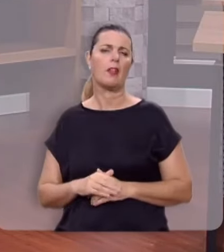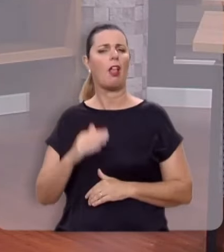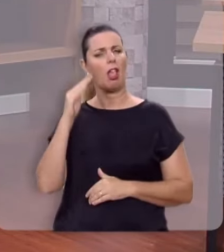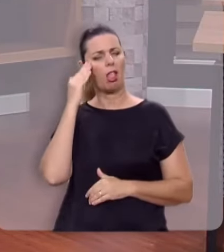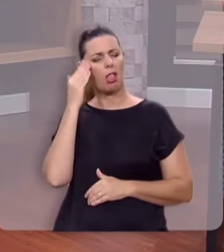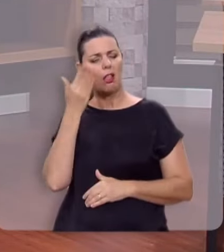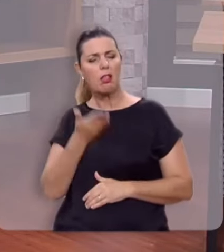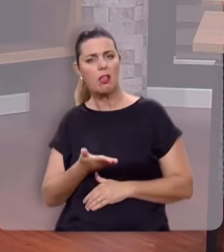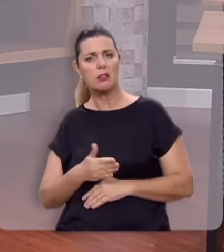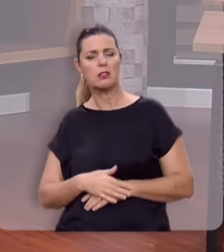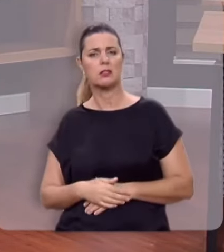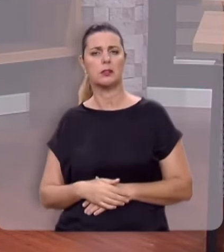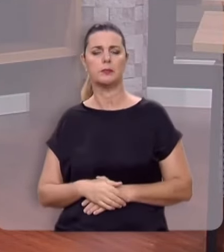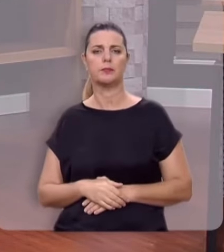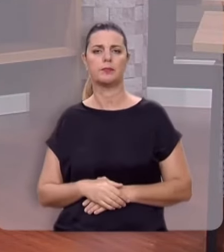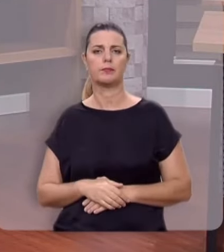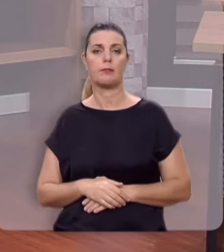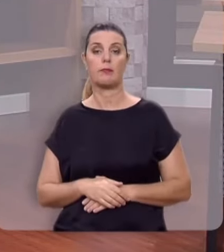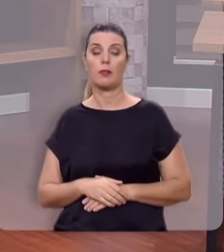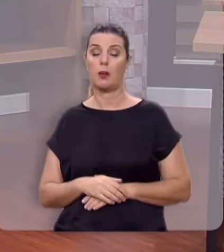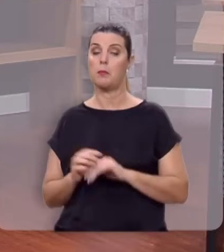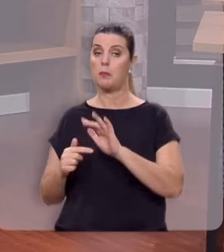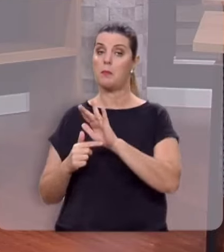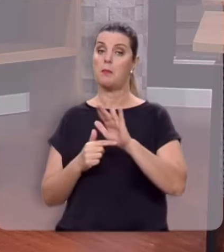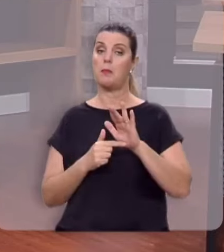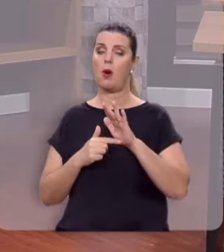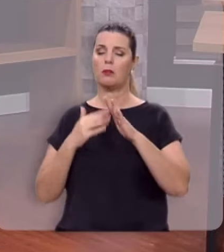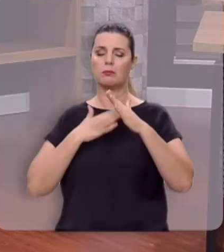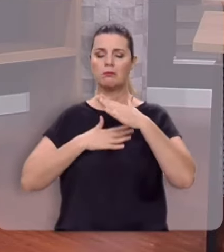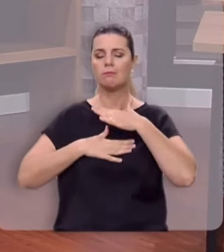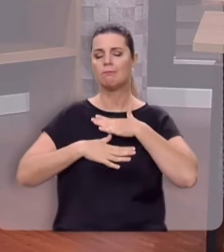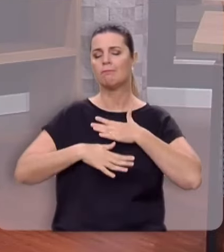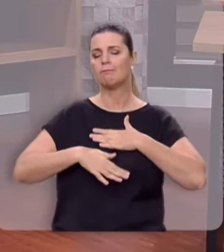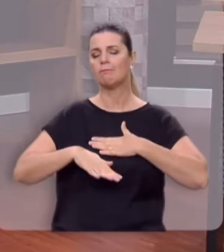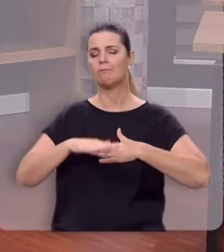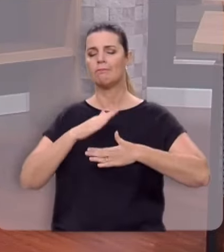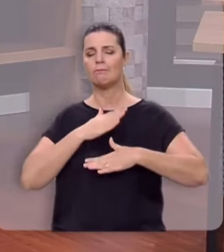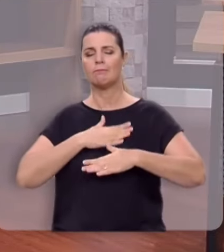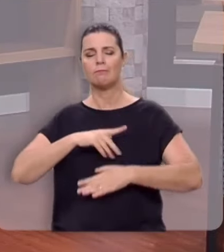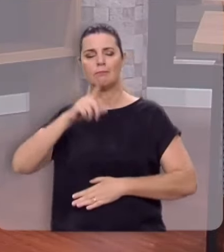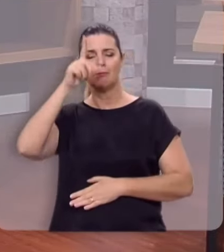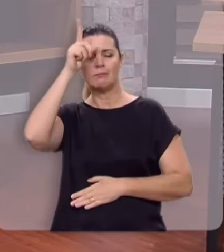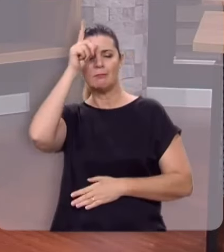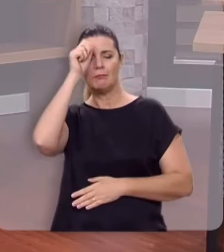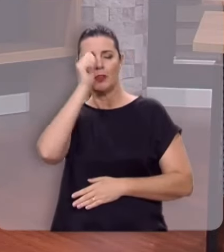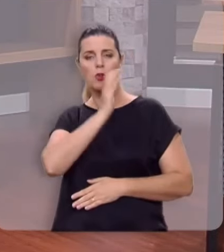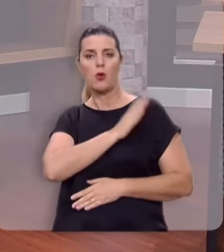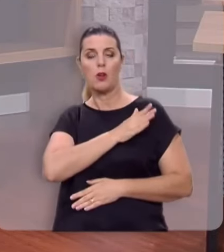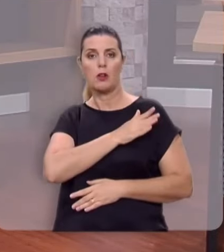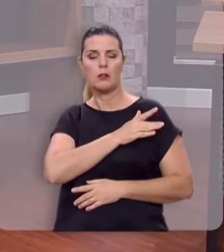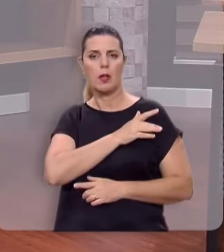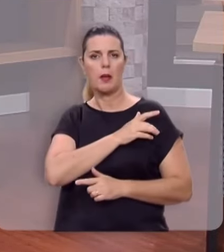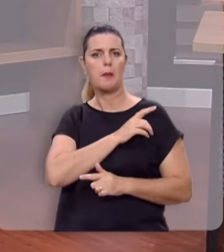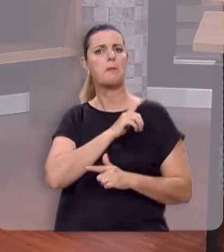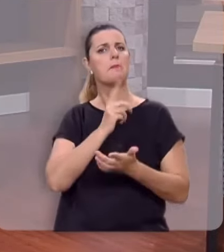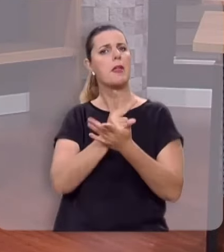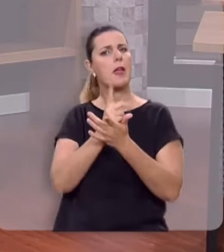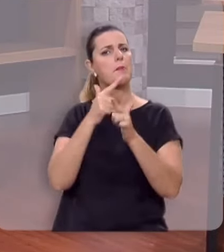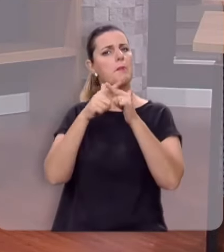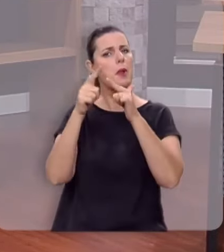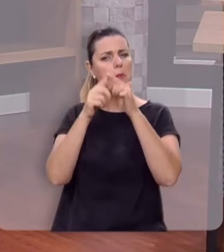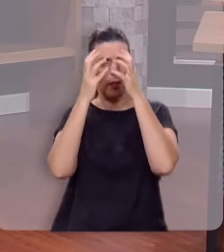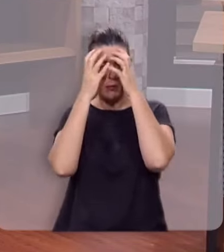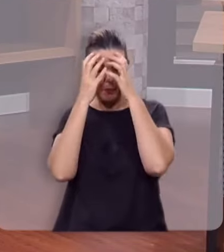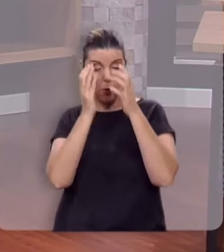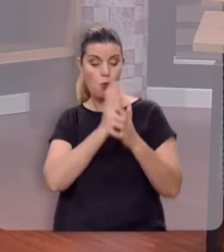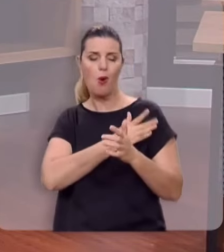Compreender isso traz serenidade para o seu coração. Ainda que a tempestade não tenha ido embora, o